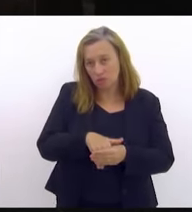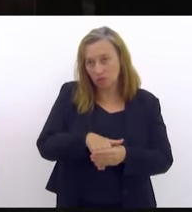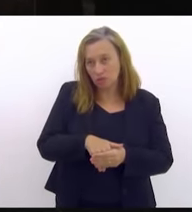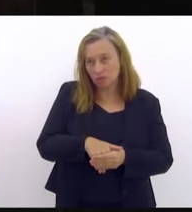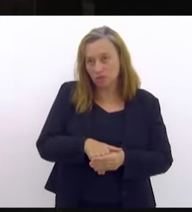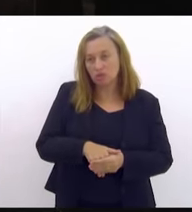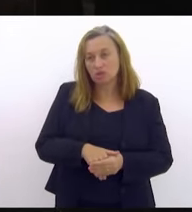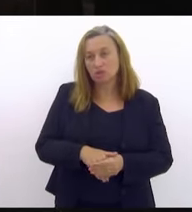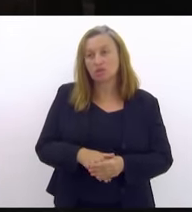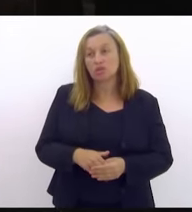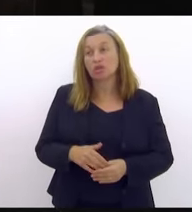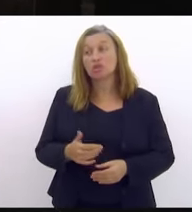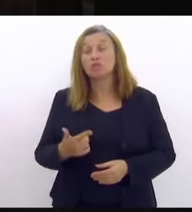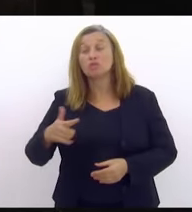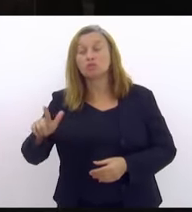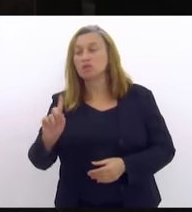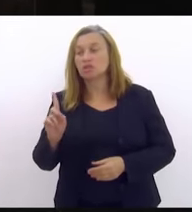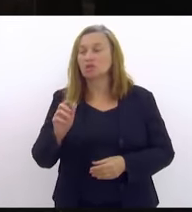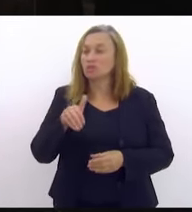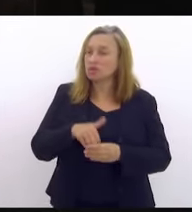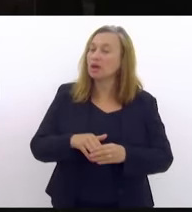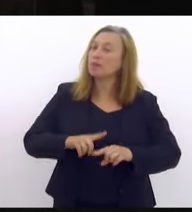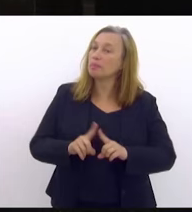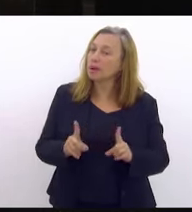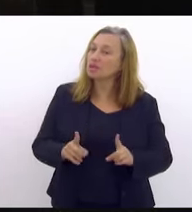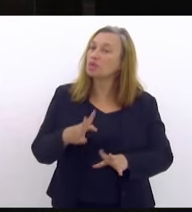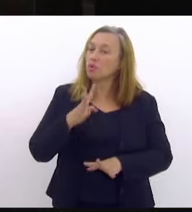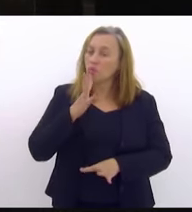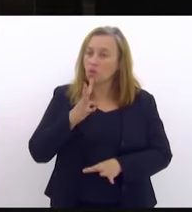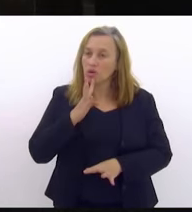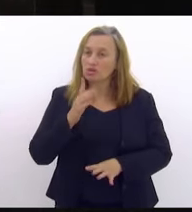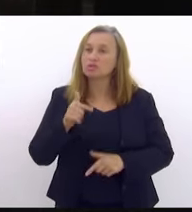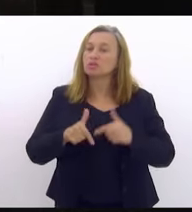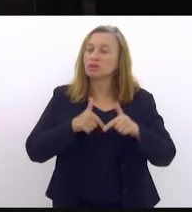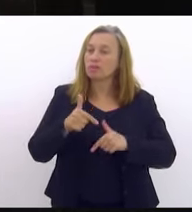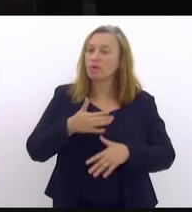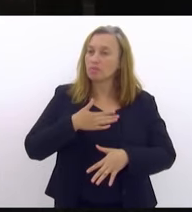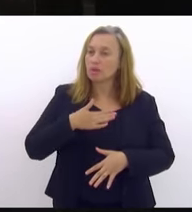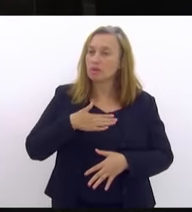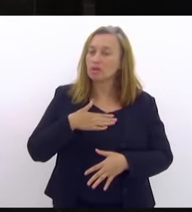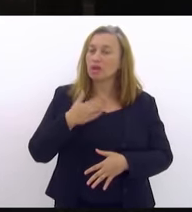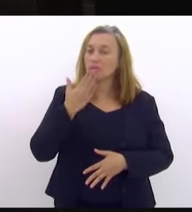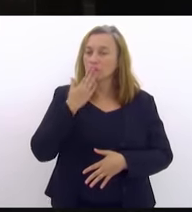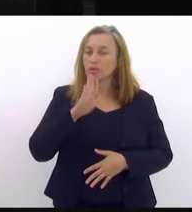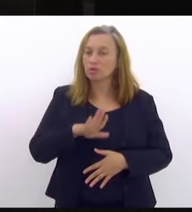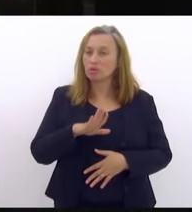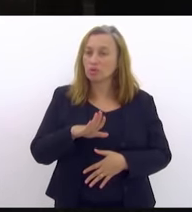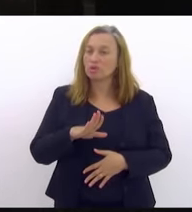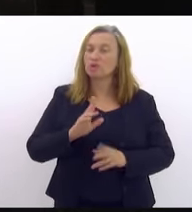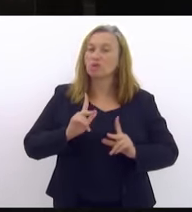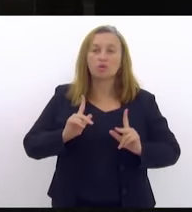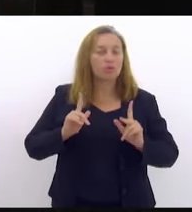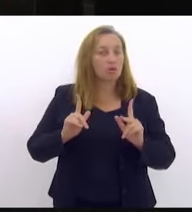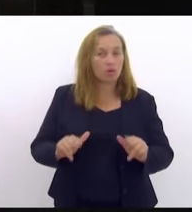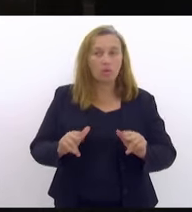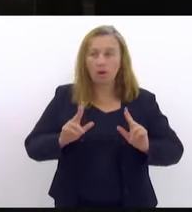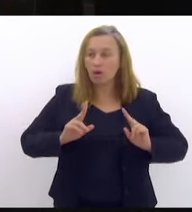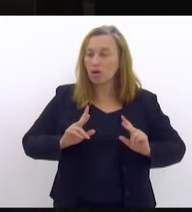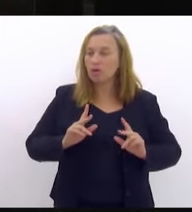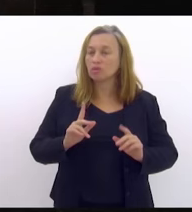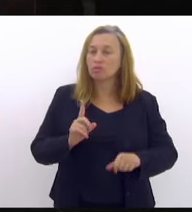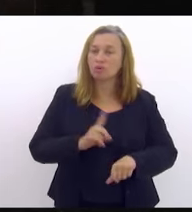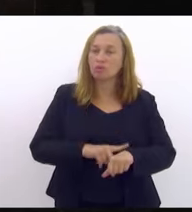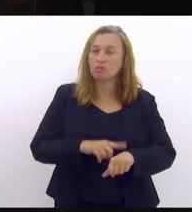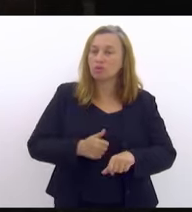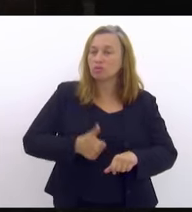e aqueles que, mesmo que não tendo votado, mas que conhecem o meu trabalho, a minha promessa é a mesma desde quando eu me